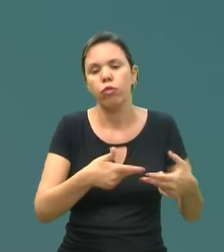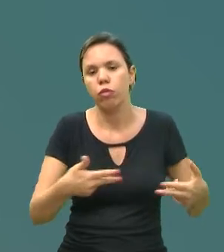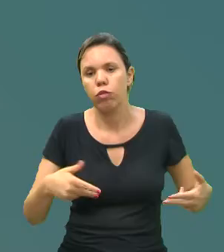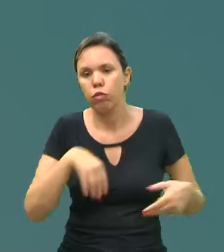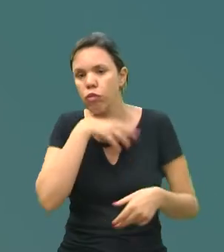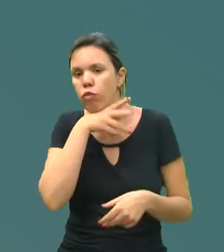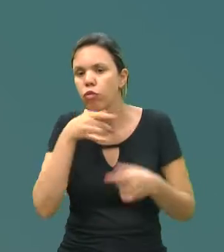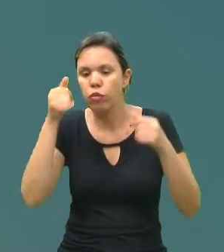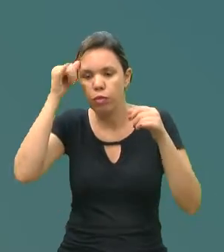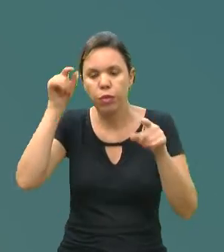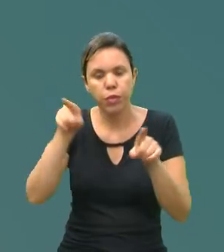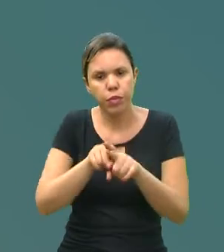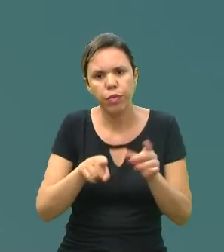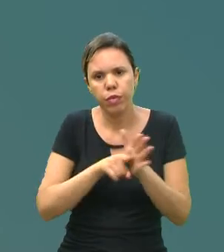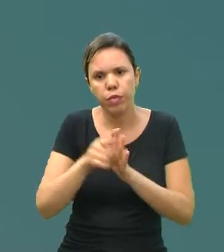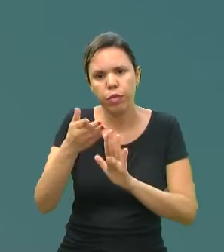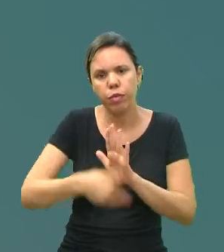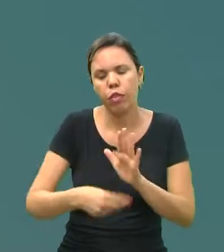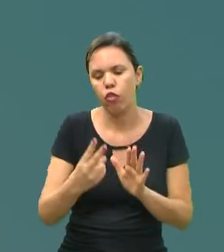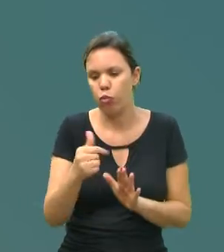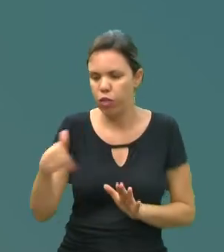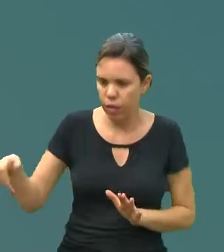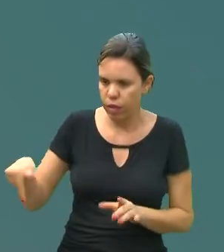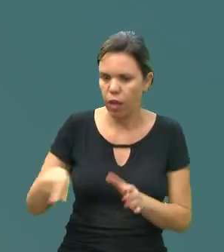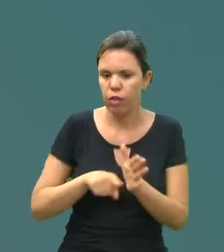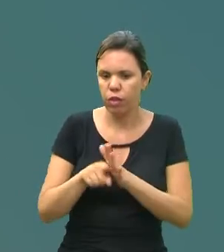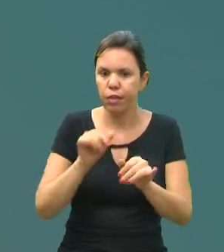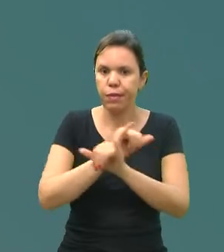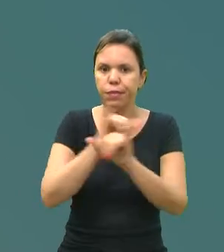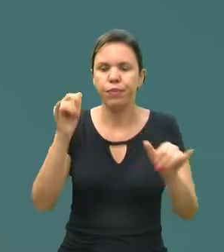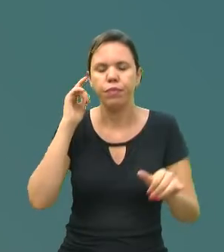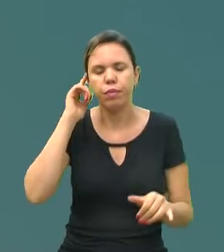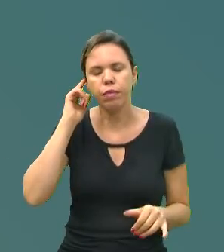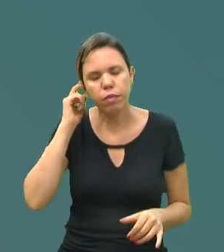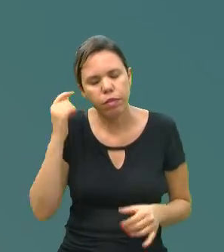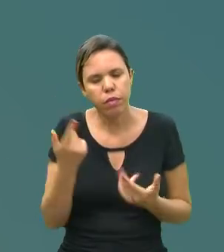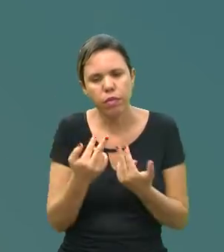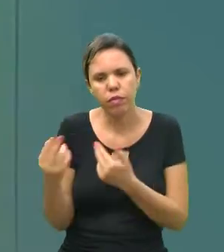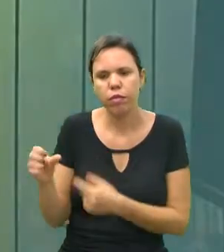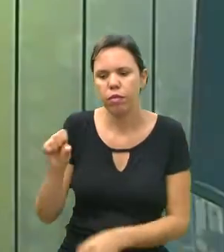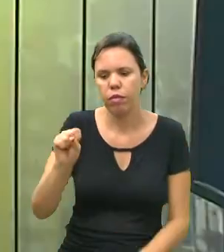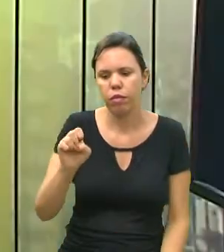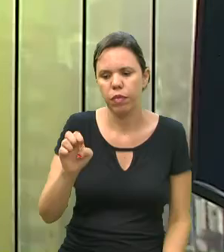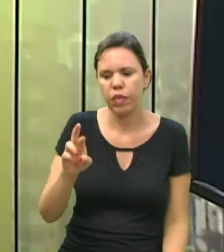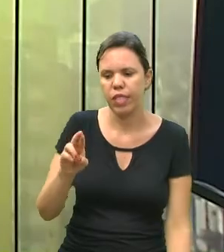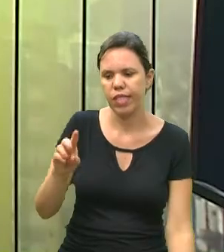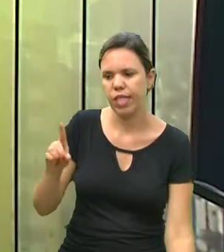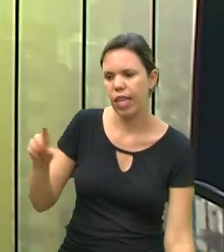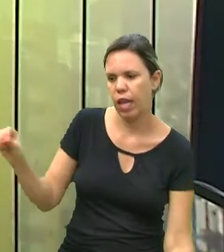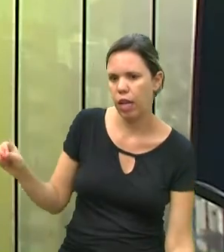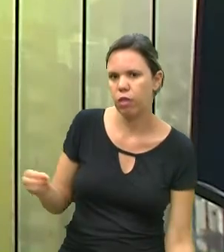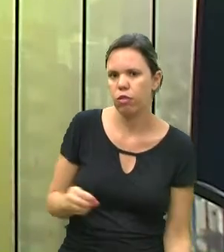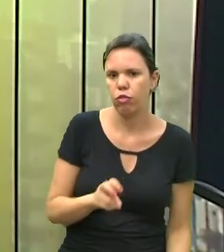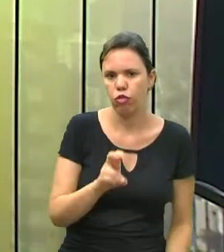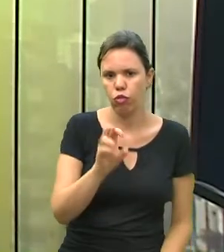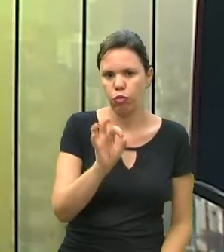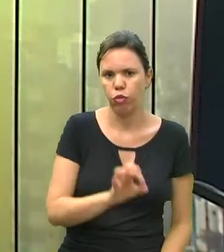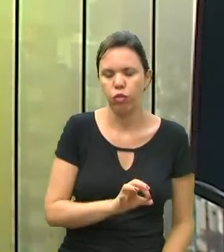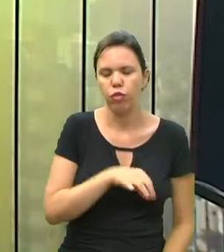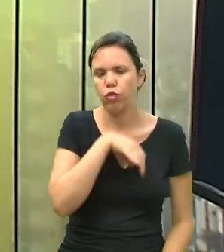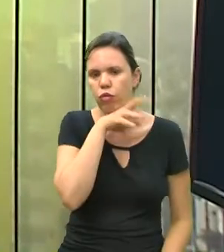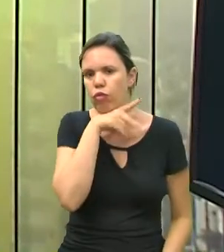o que diz aqui, né, nesses dados, né, que são muito alarmantes em uma área como o Cerrado, que concentra 5%